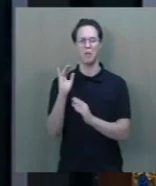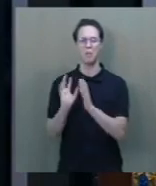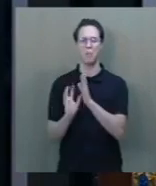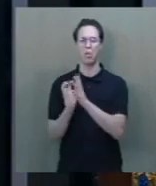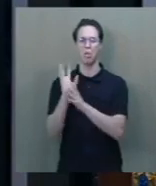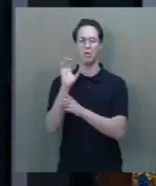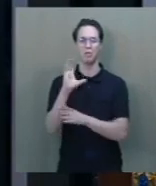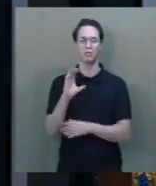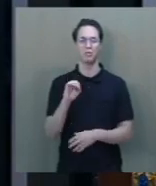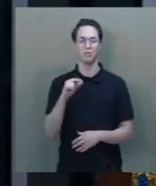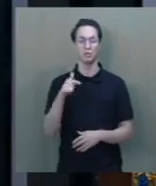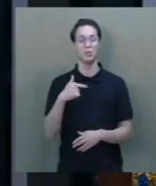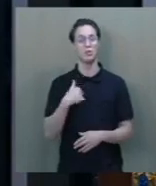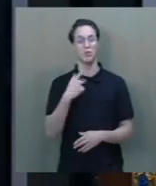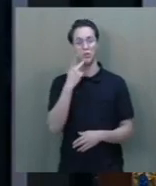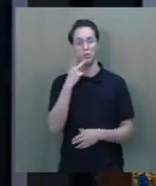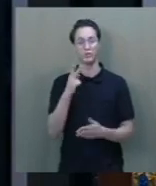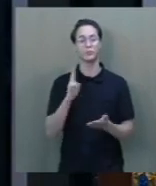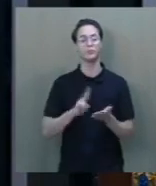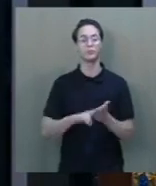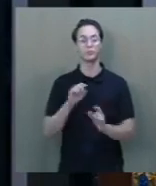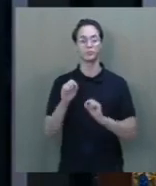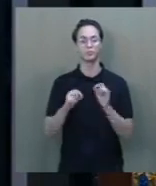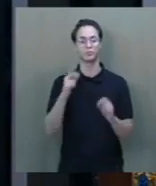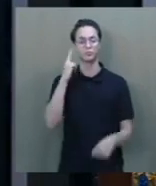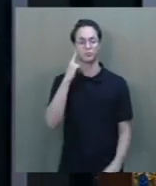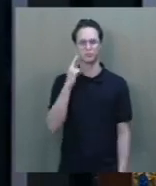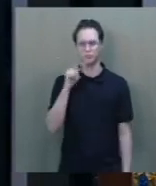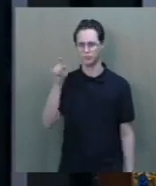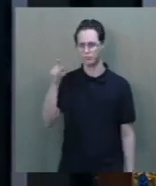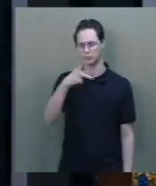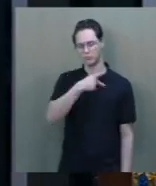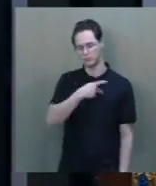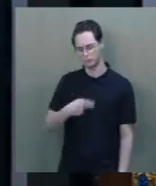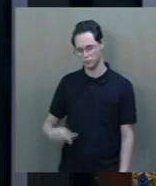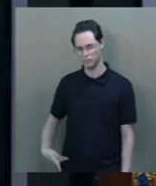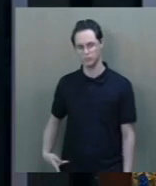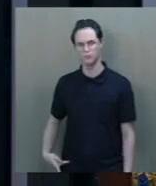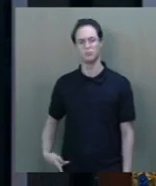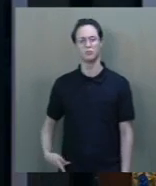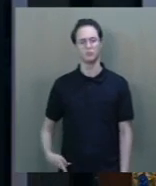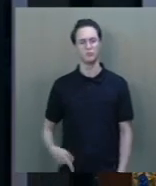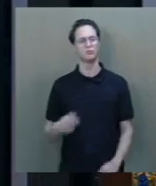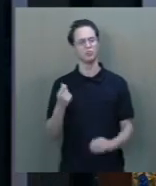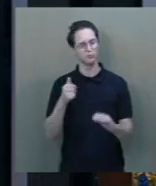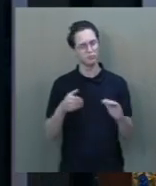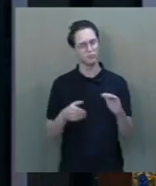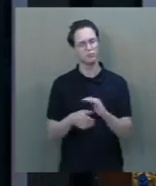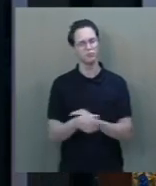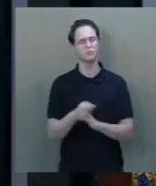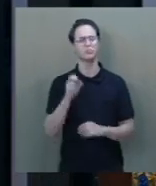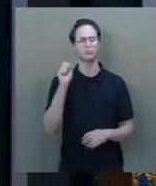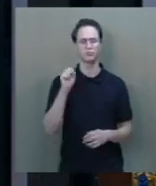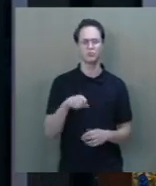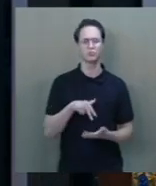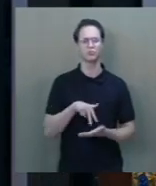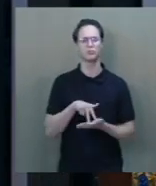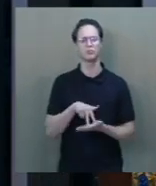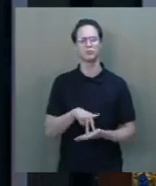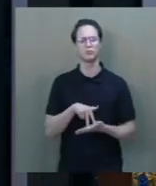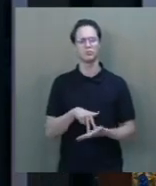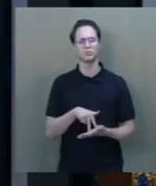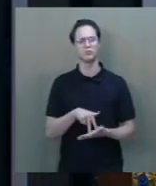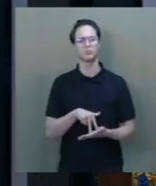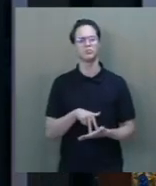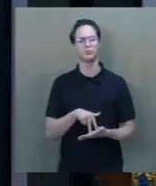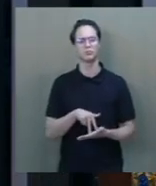que Rodrigo Pacheco foi um presidente que bancou forte e firme, como